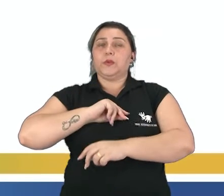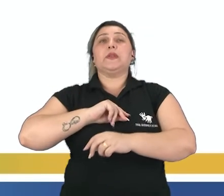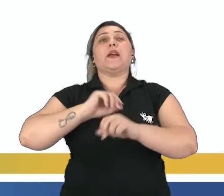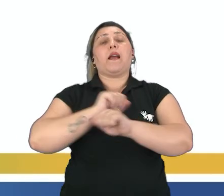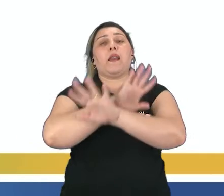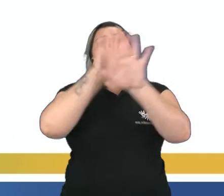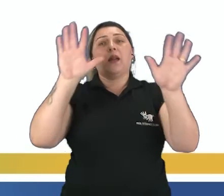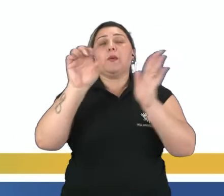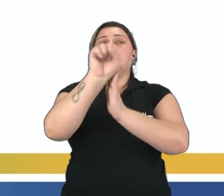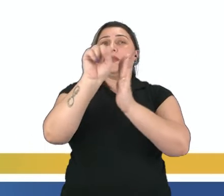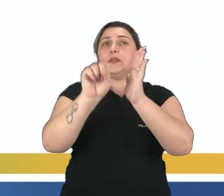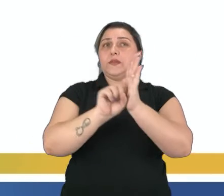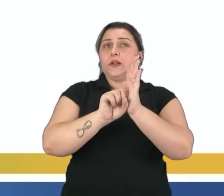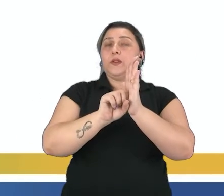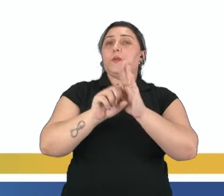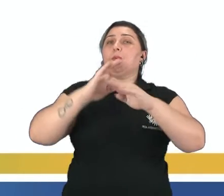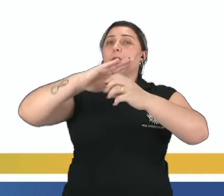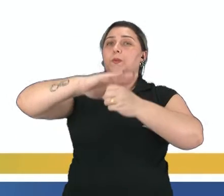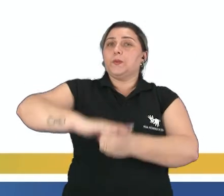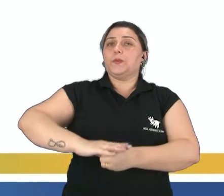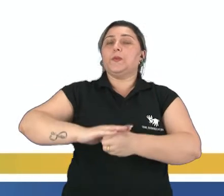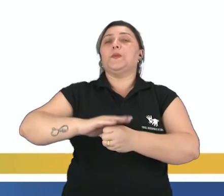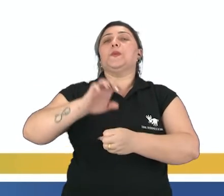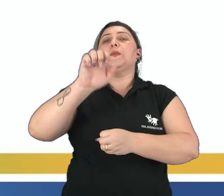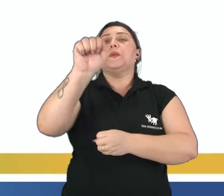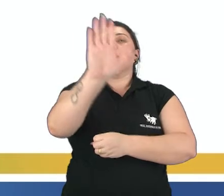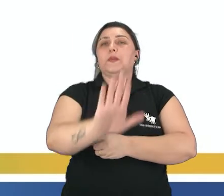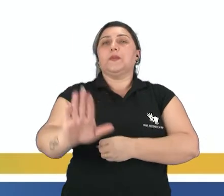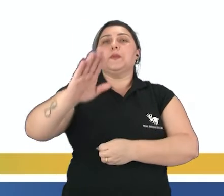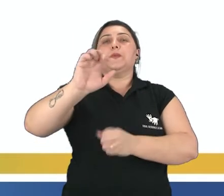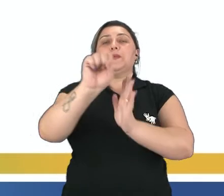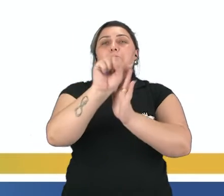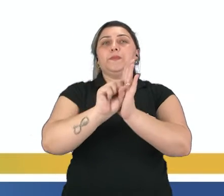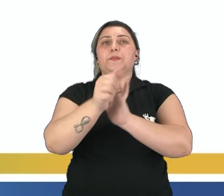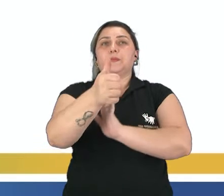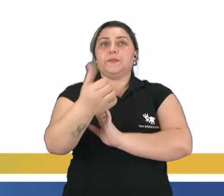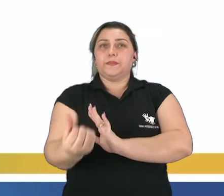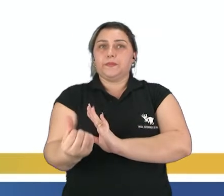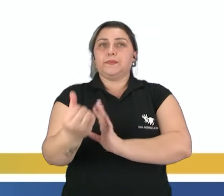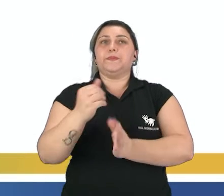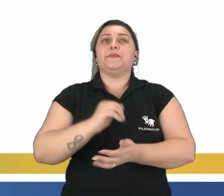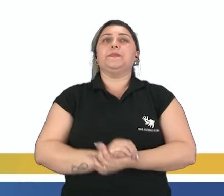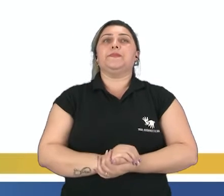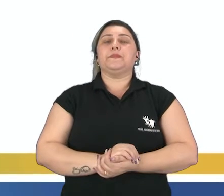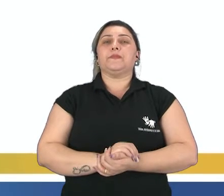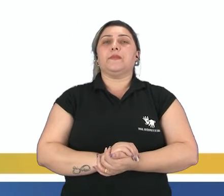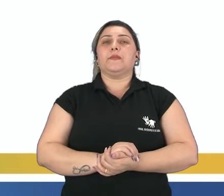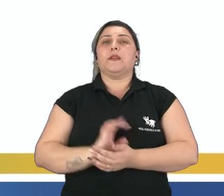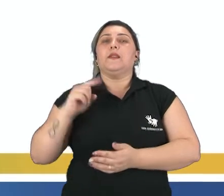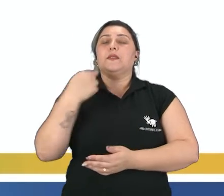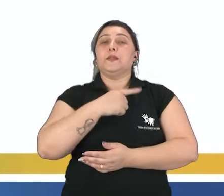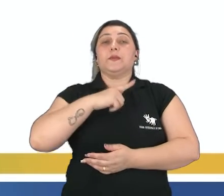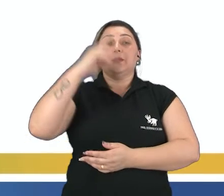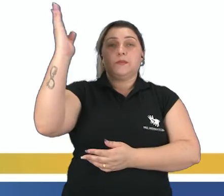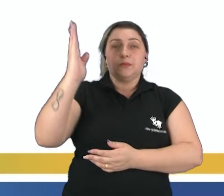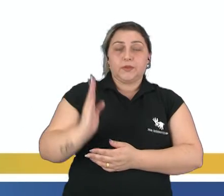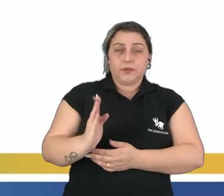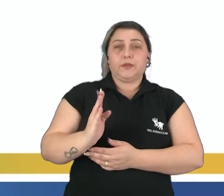retratou claramente isso na colonização da América Portuguesa no século XVI, que a gente tem o